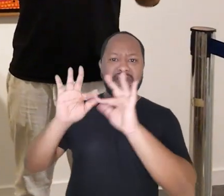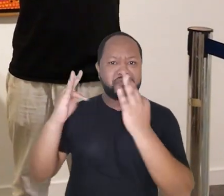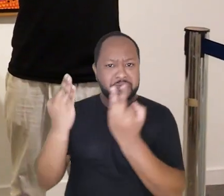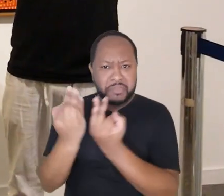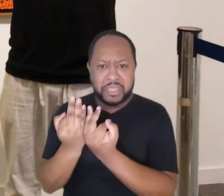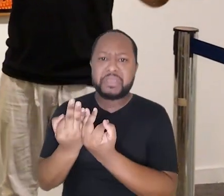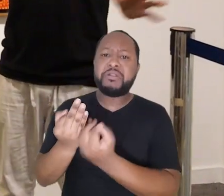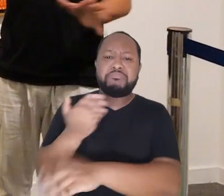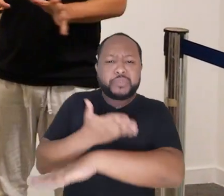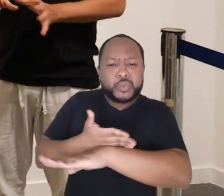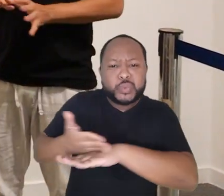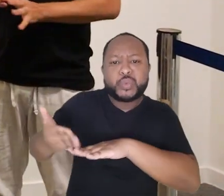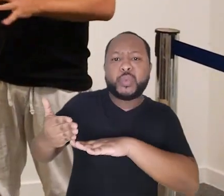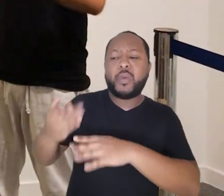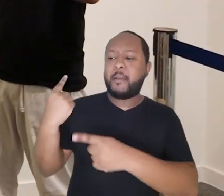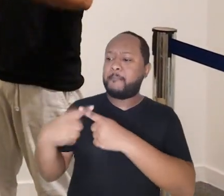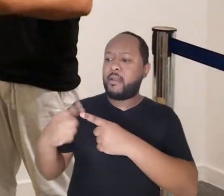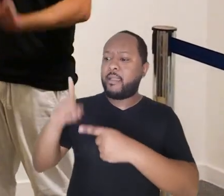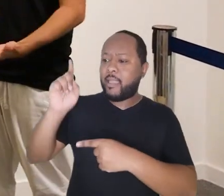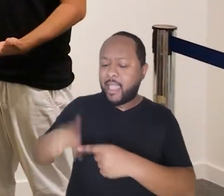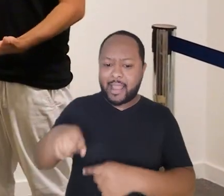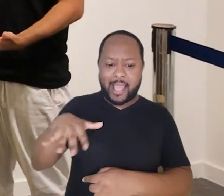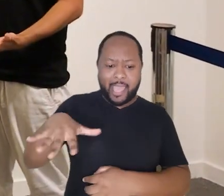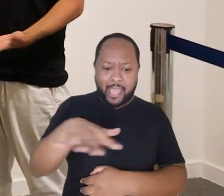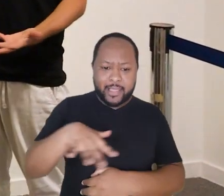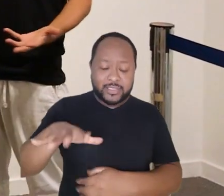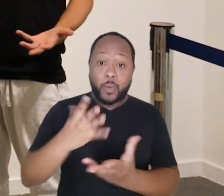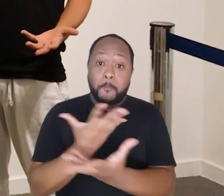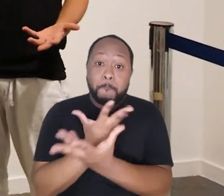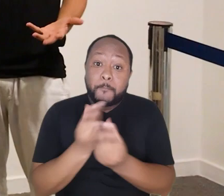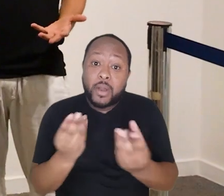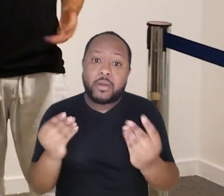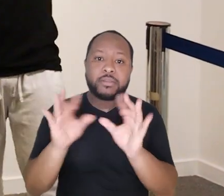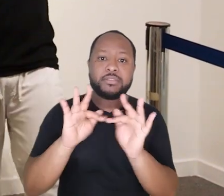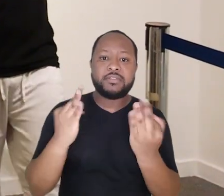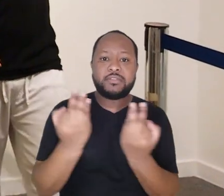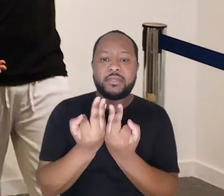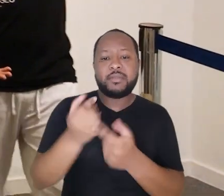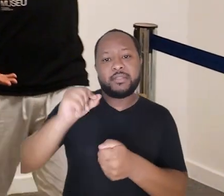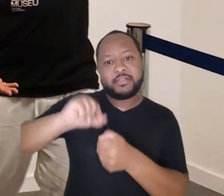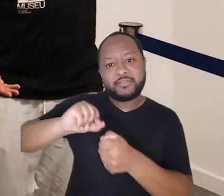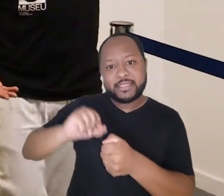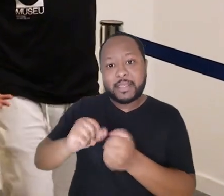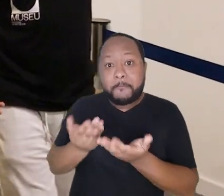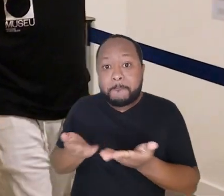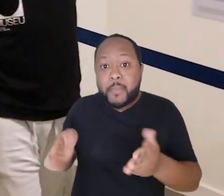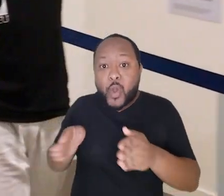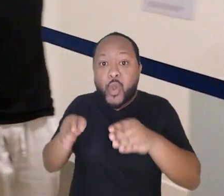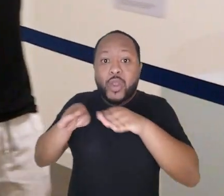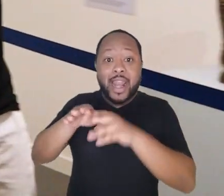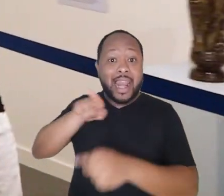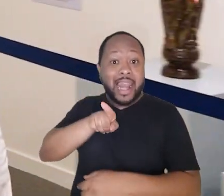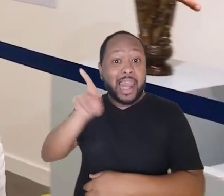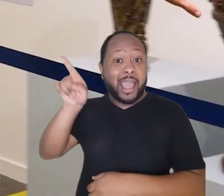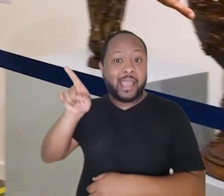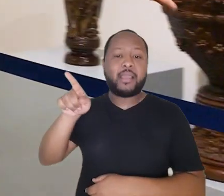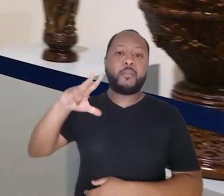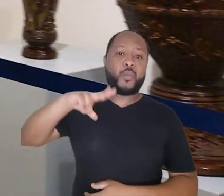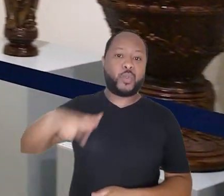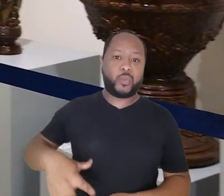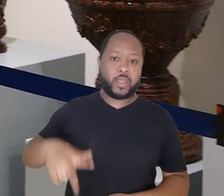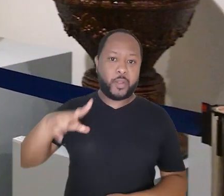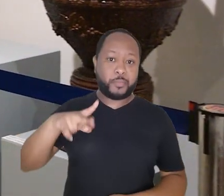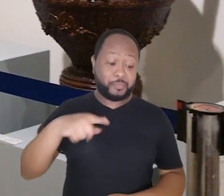Justamente porque era uma região também que tinha muitas famílias que faziam potes em Portugal. Aqui a gente tem alguns exemplos de